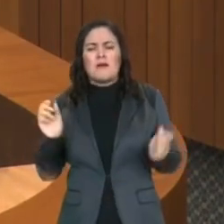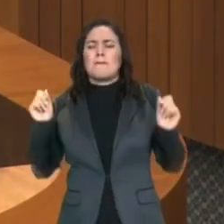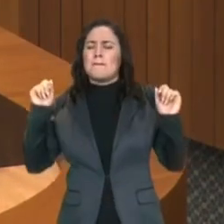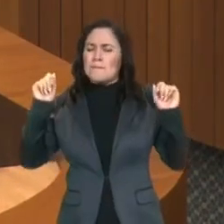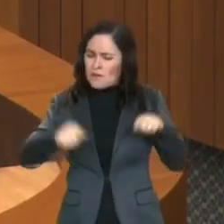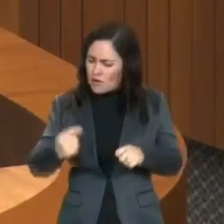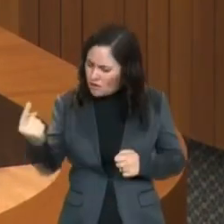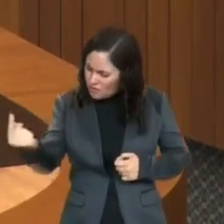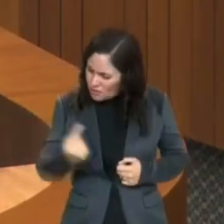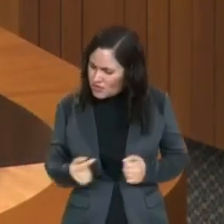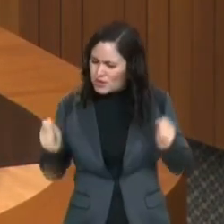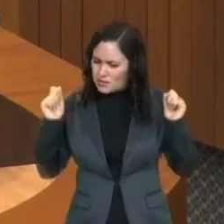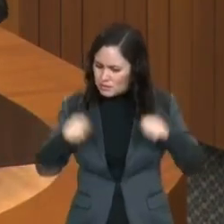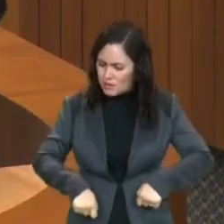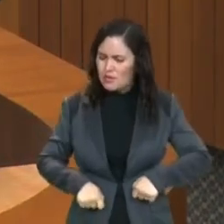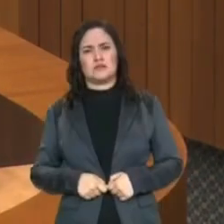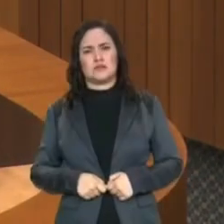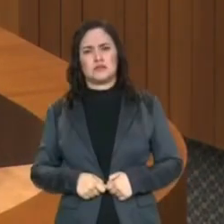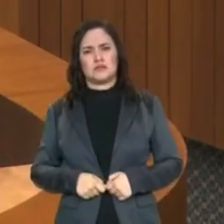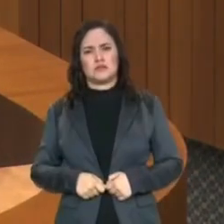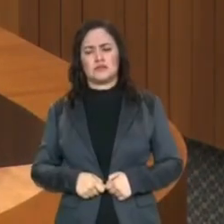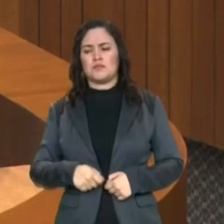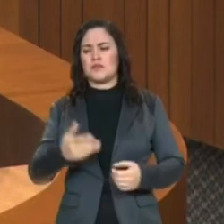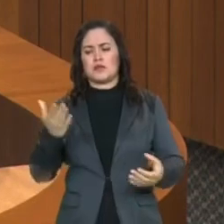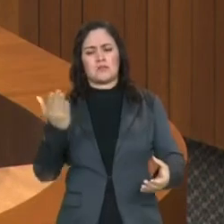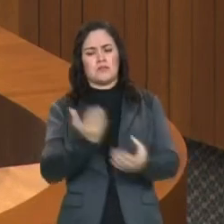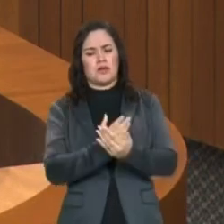camarada. Tá aqui. Passa.